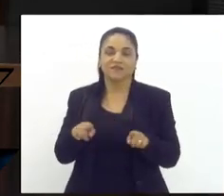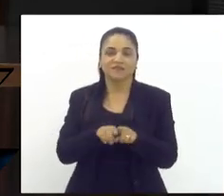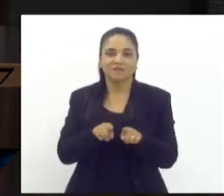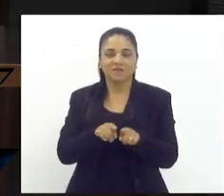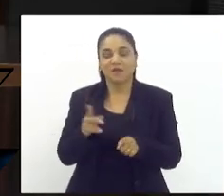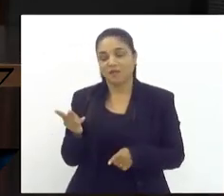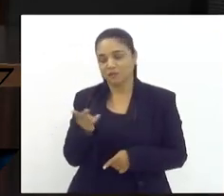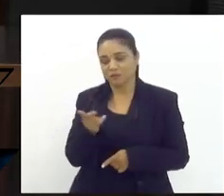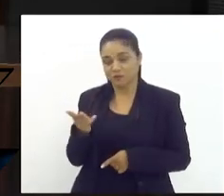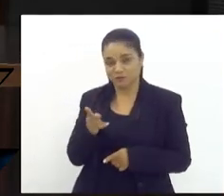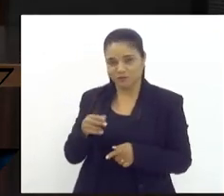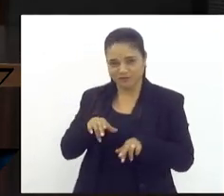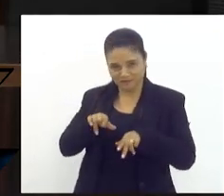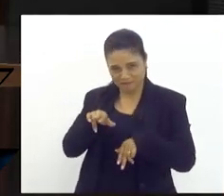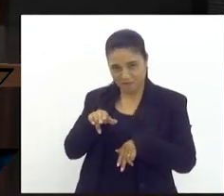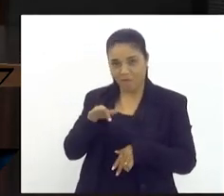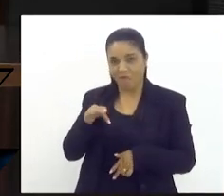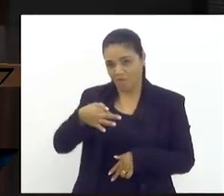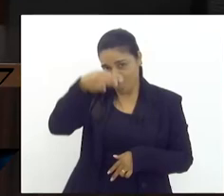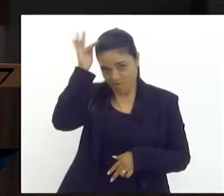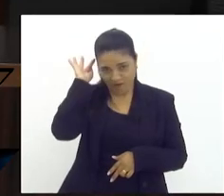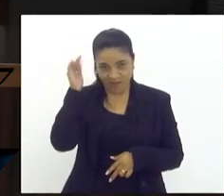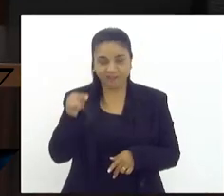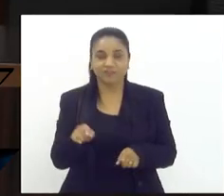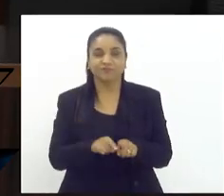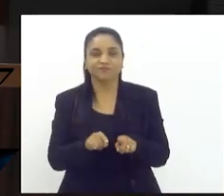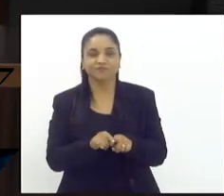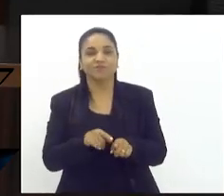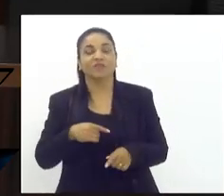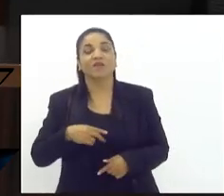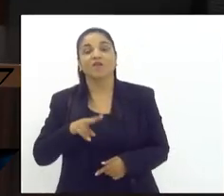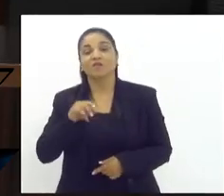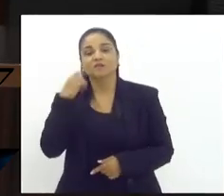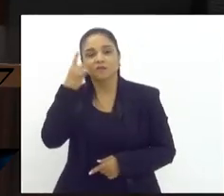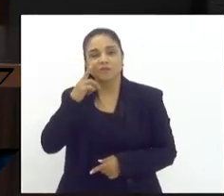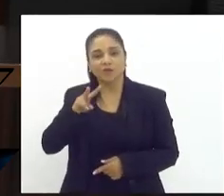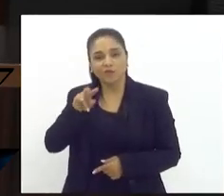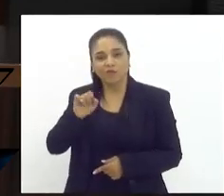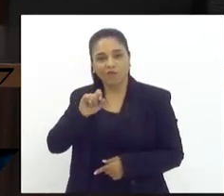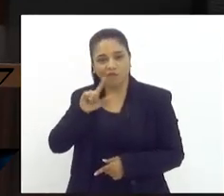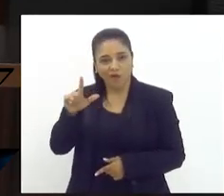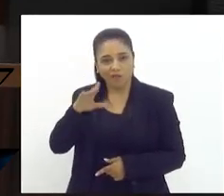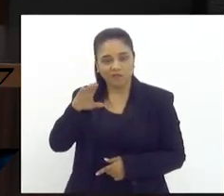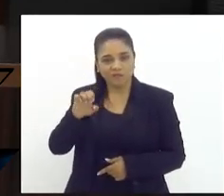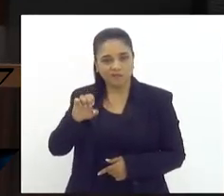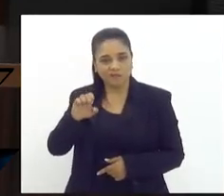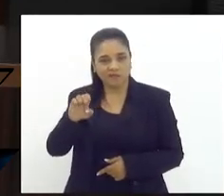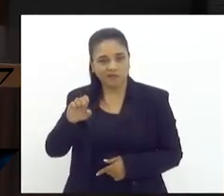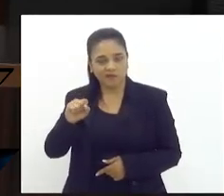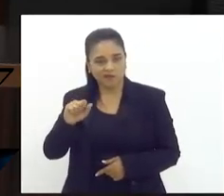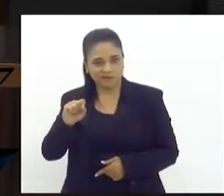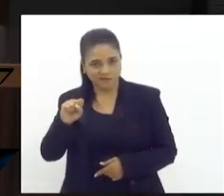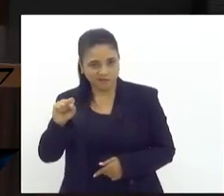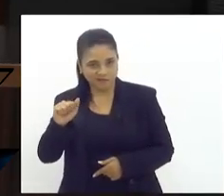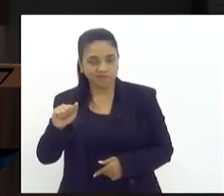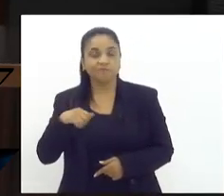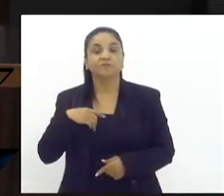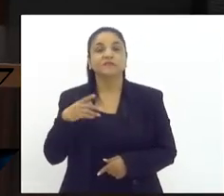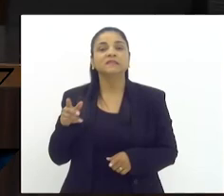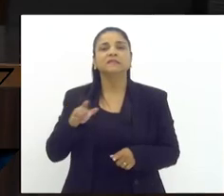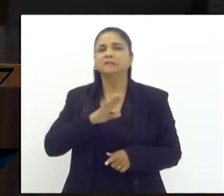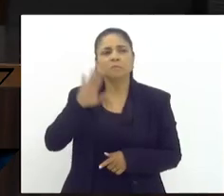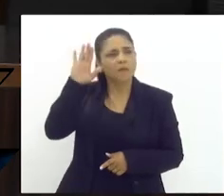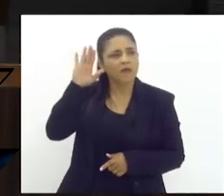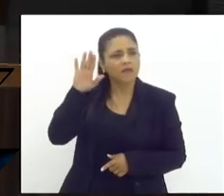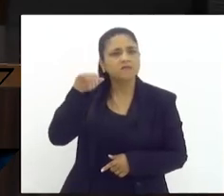Pacheco que é o Fred o deputado Val Ceasa quem foi mais que levantou a mão de coautoria